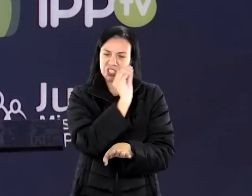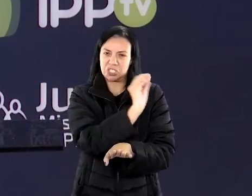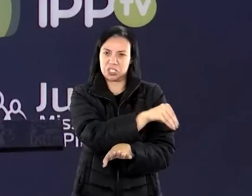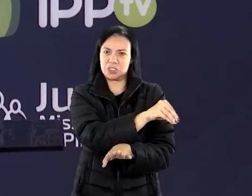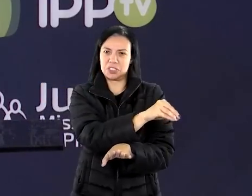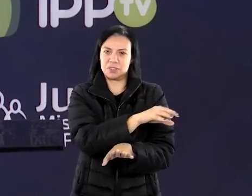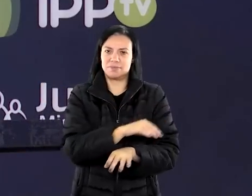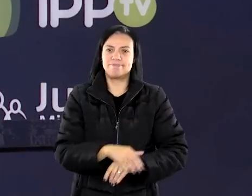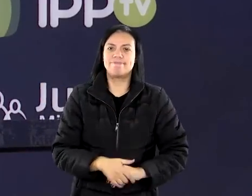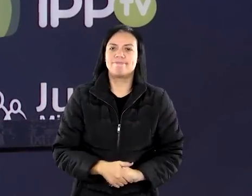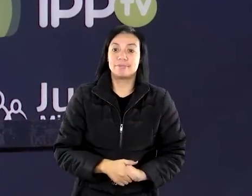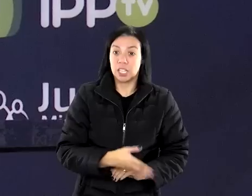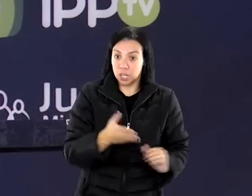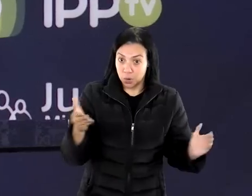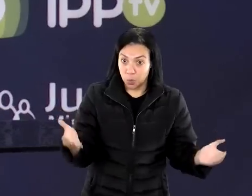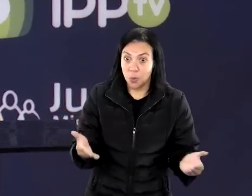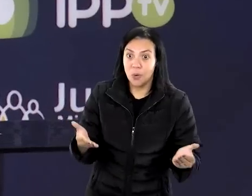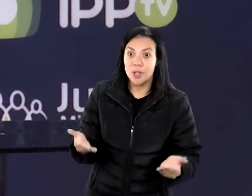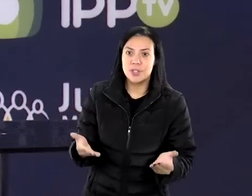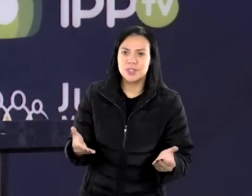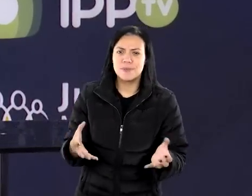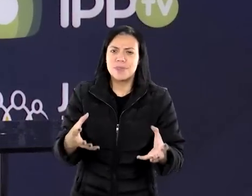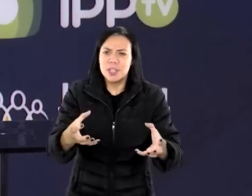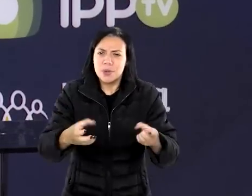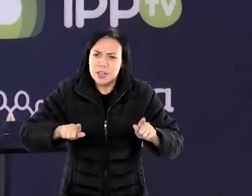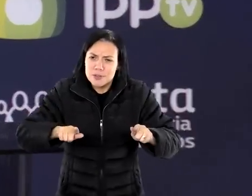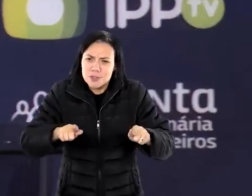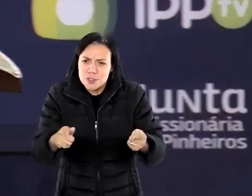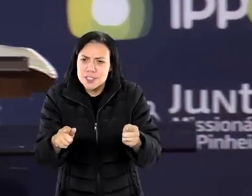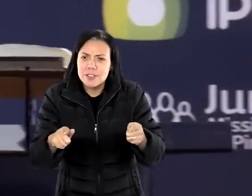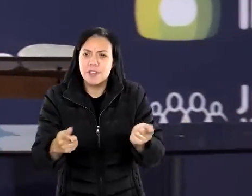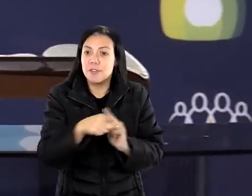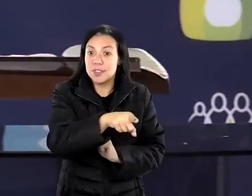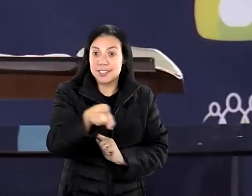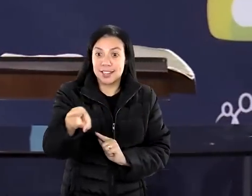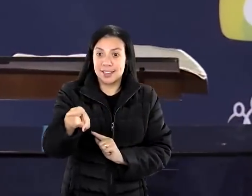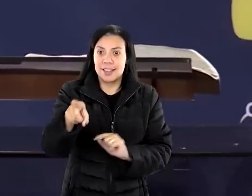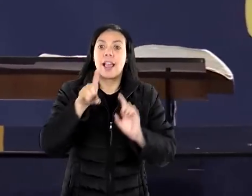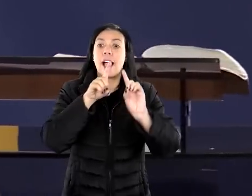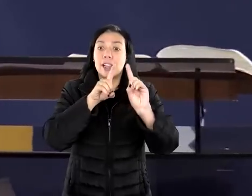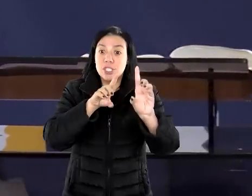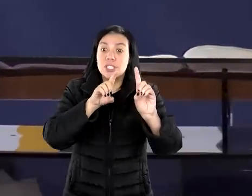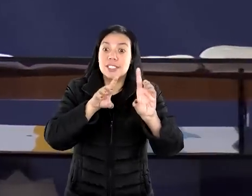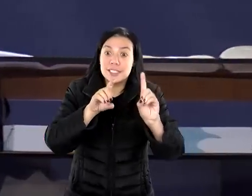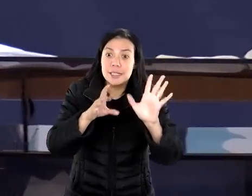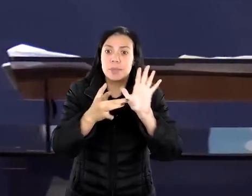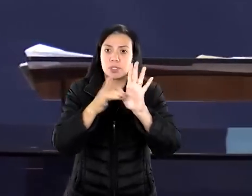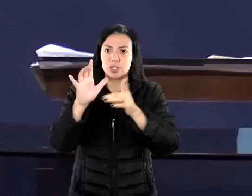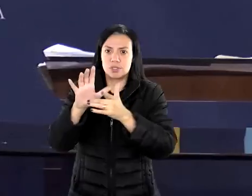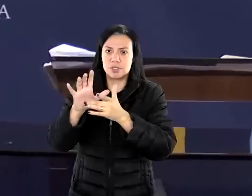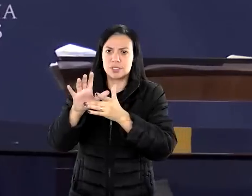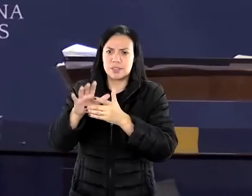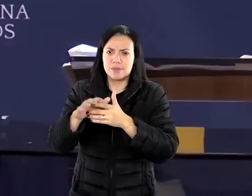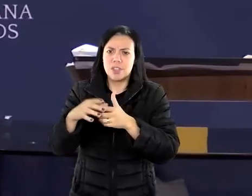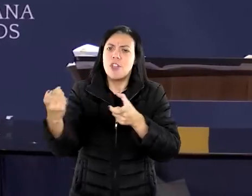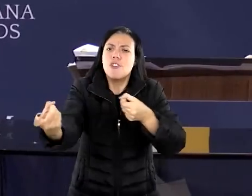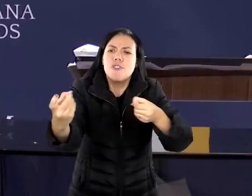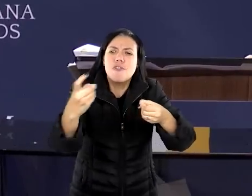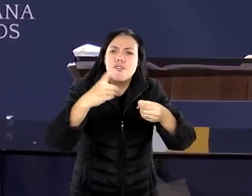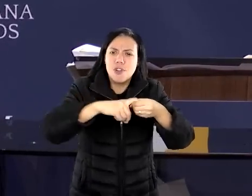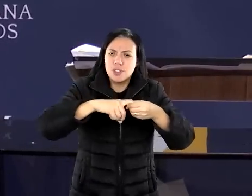você nessa manhã a ser um discípulo de Jesus. Amém? Você que está afastado da igreja, filho de